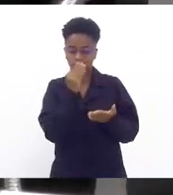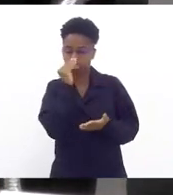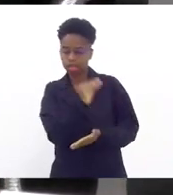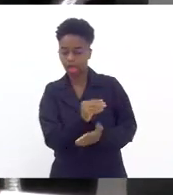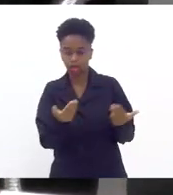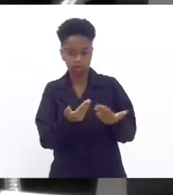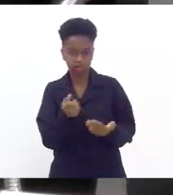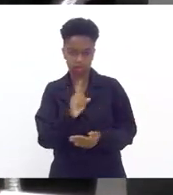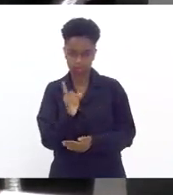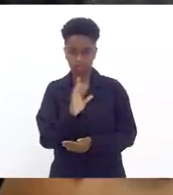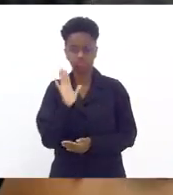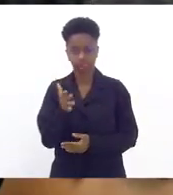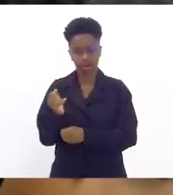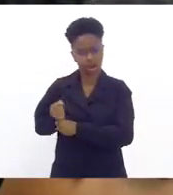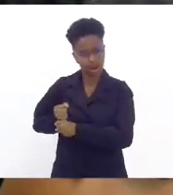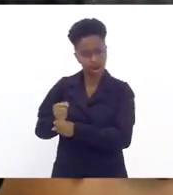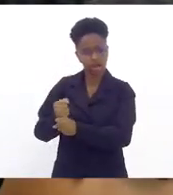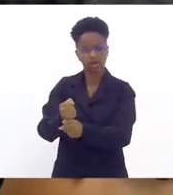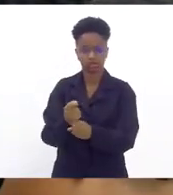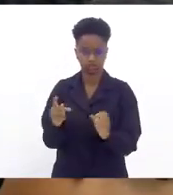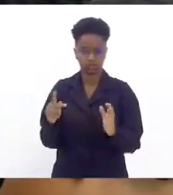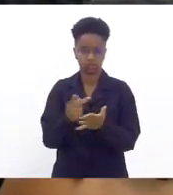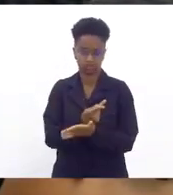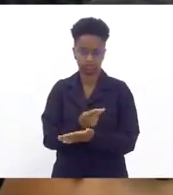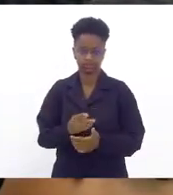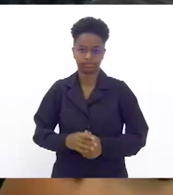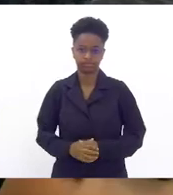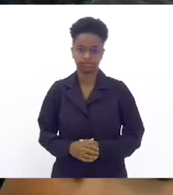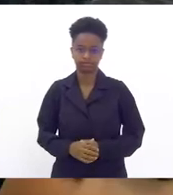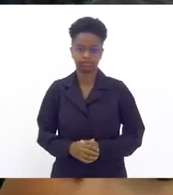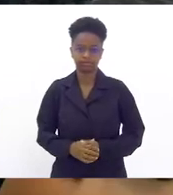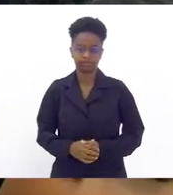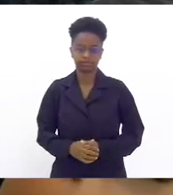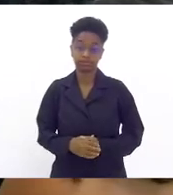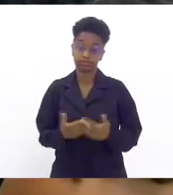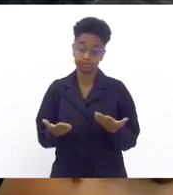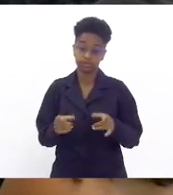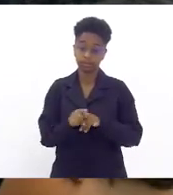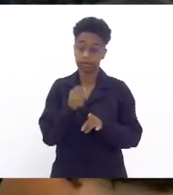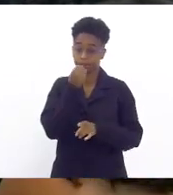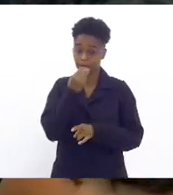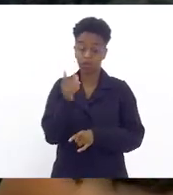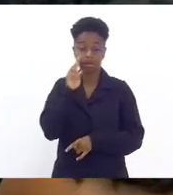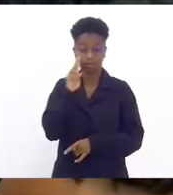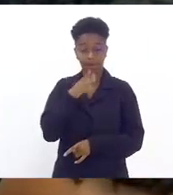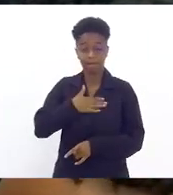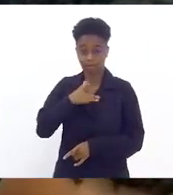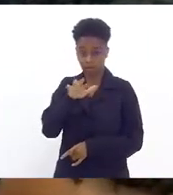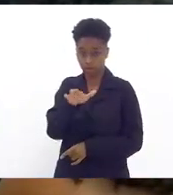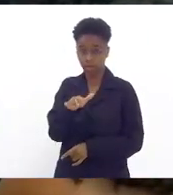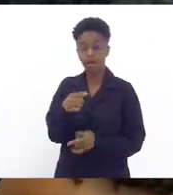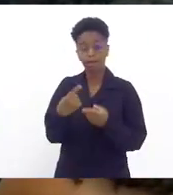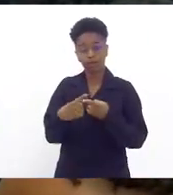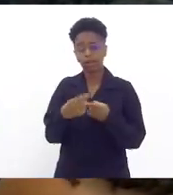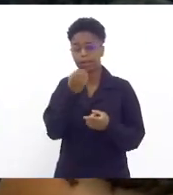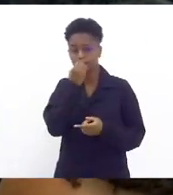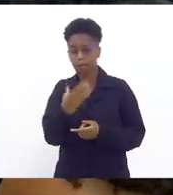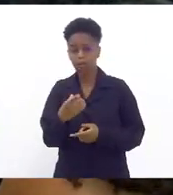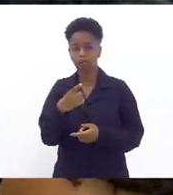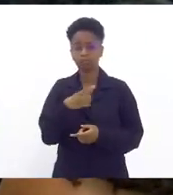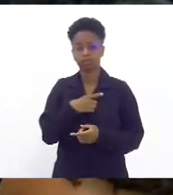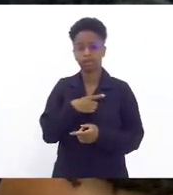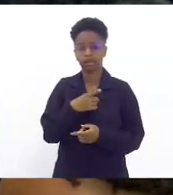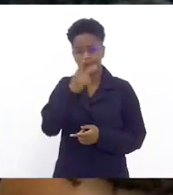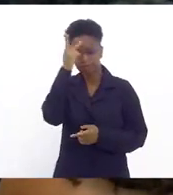né a gente sabe que isso aí já vem durante anos e foi bom até lembrado do meu irmão porque seria bom também ter artistas abraçando